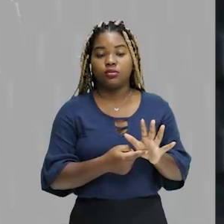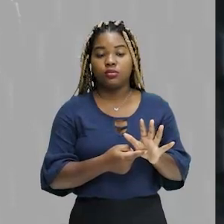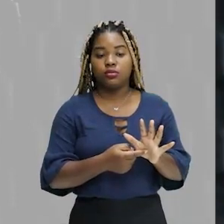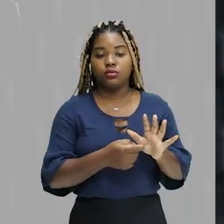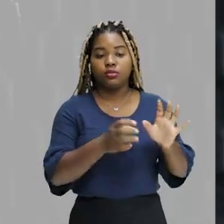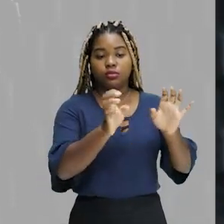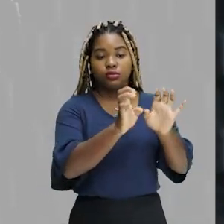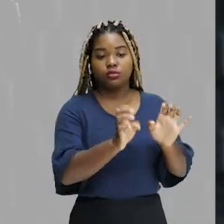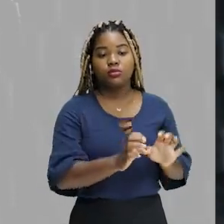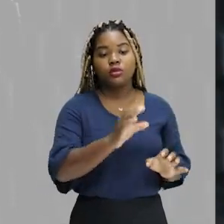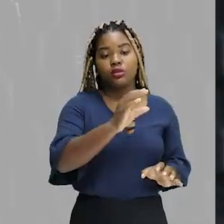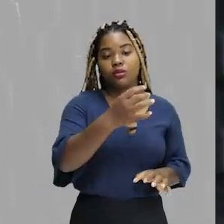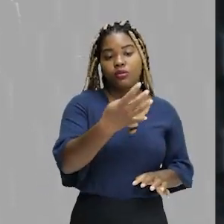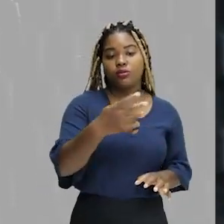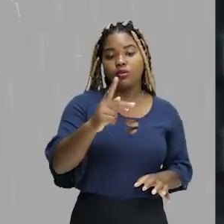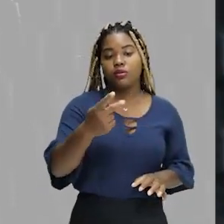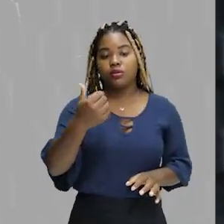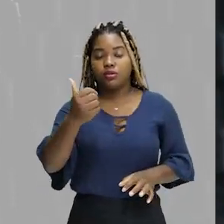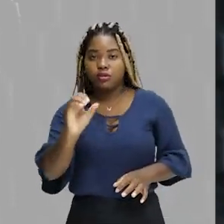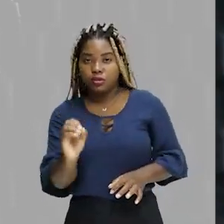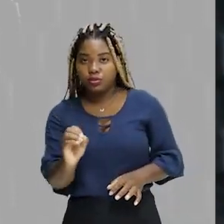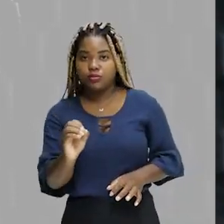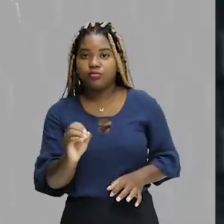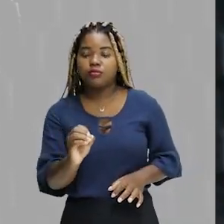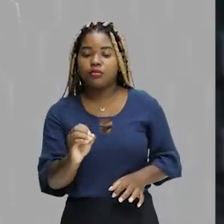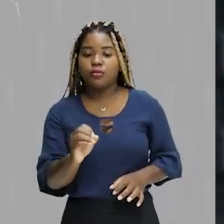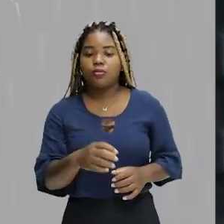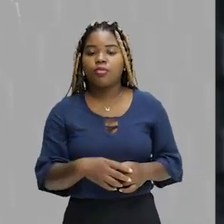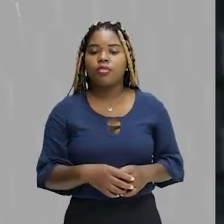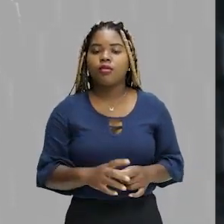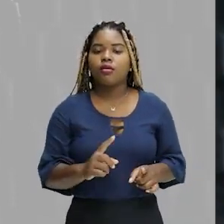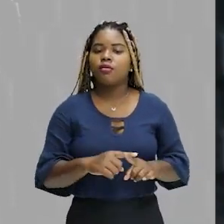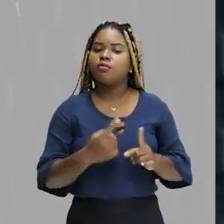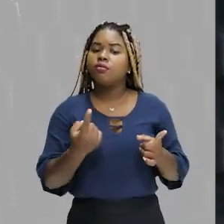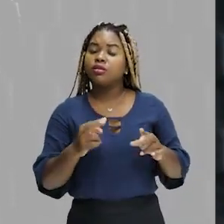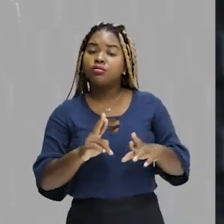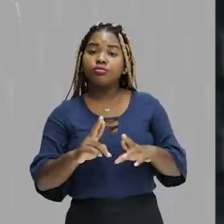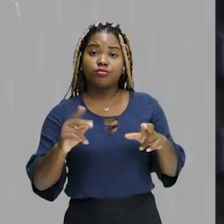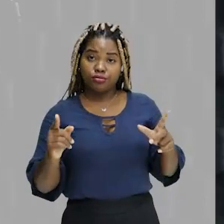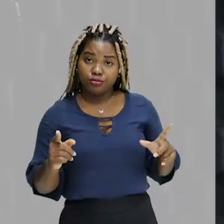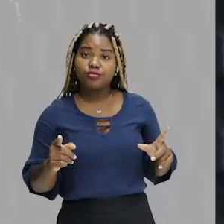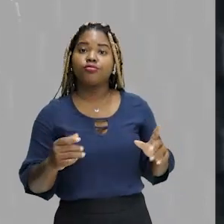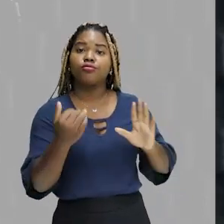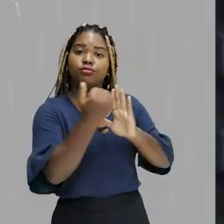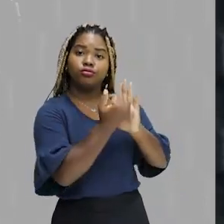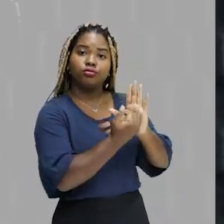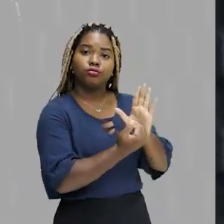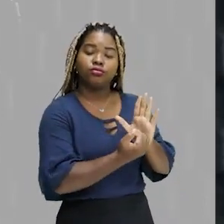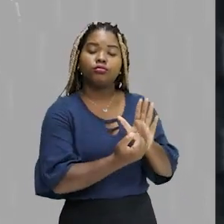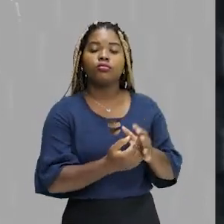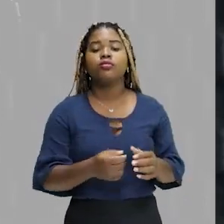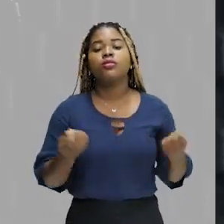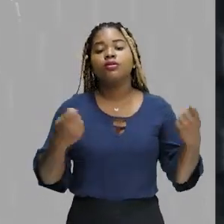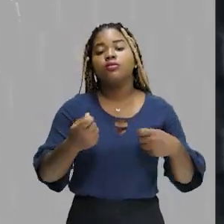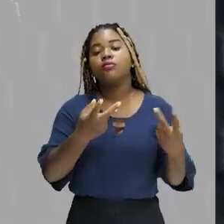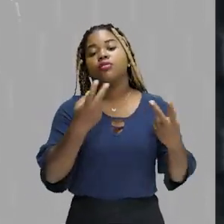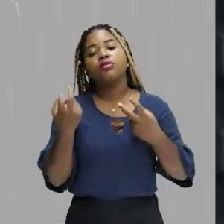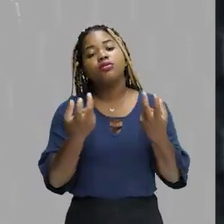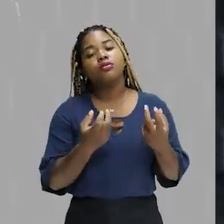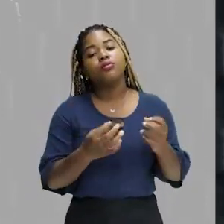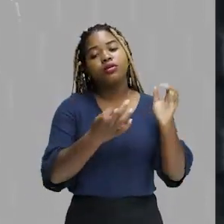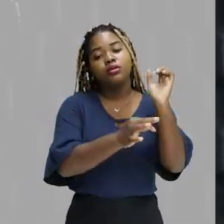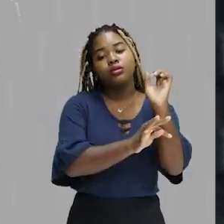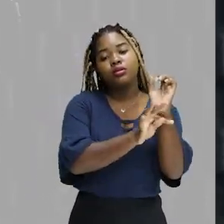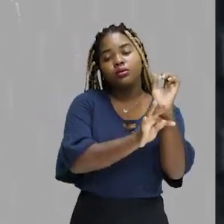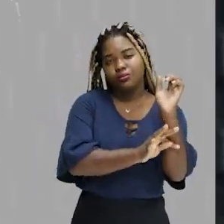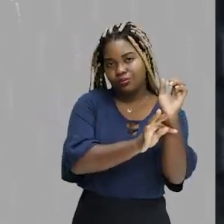molecular, então C4H10, mas eles são compostos diferentes. Eu consigo perceber isso por causa da